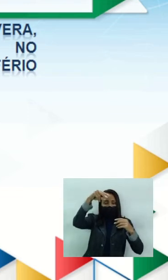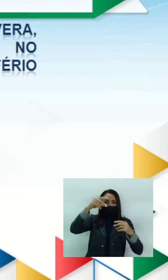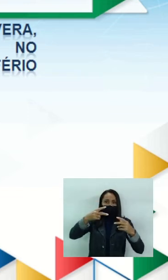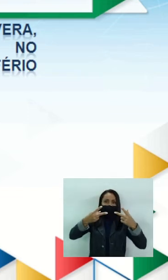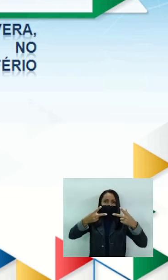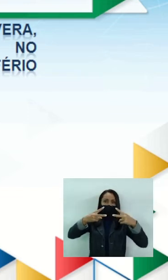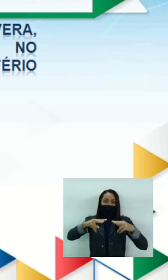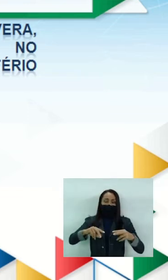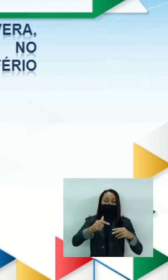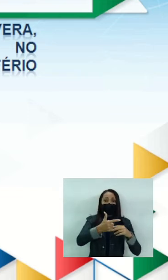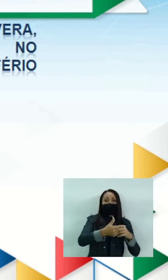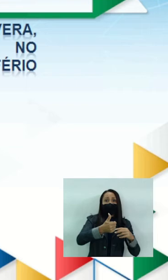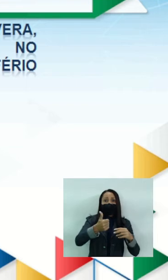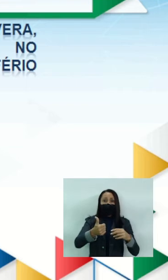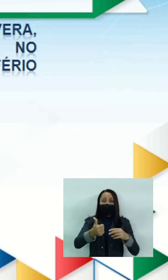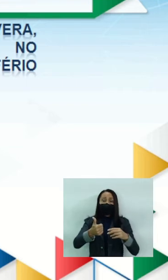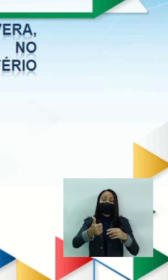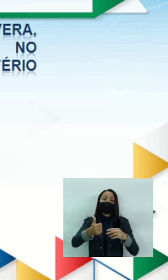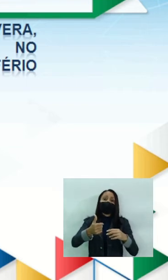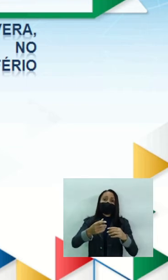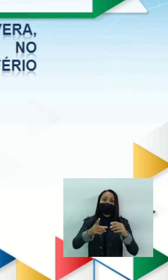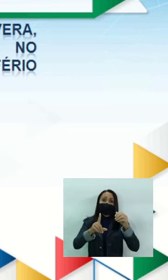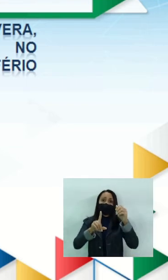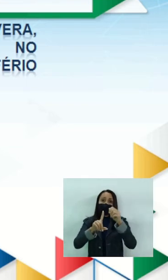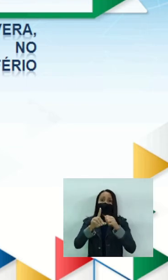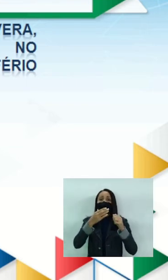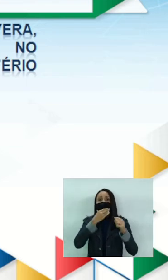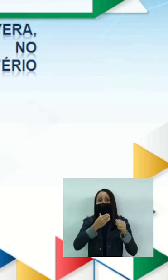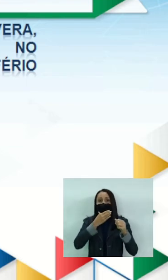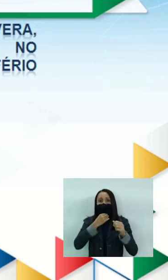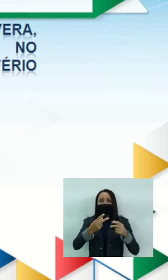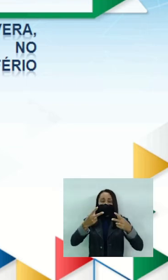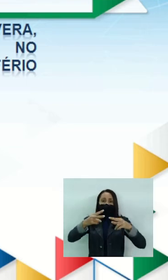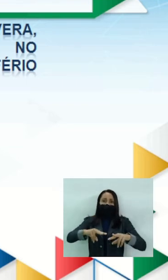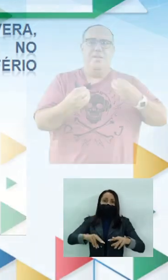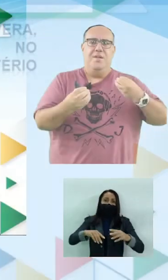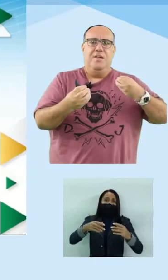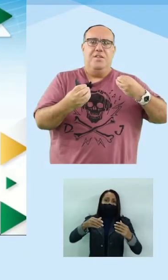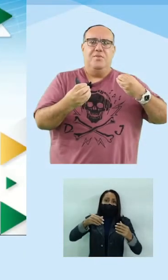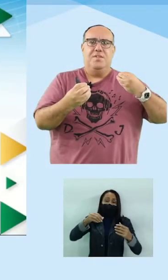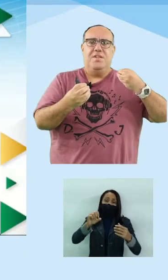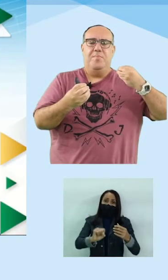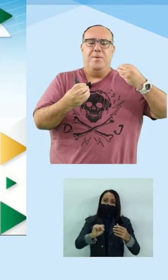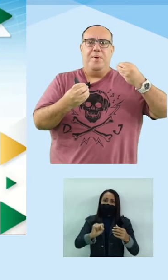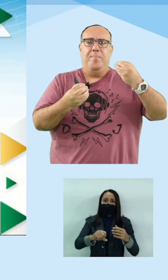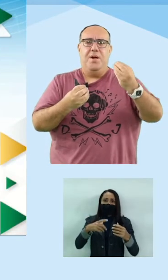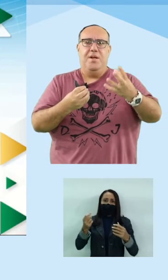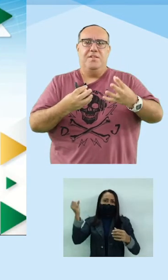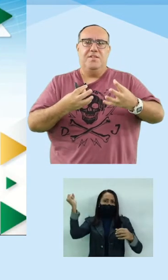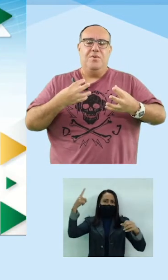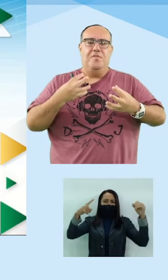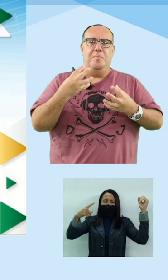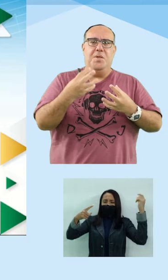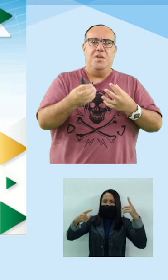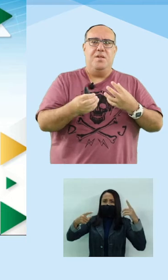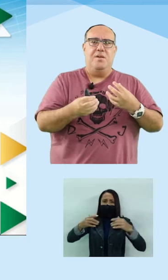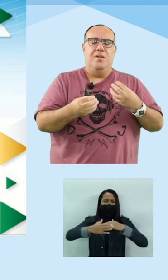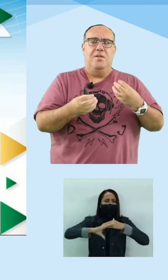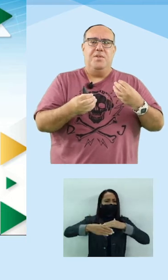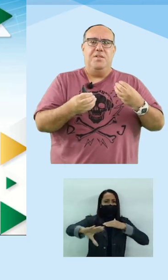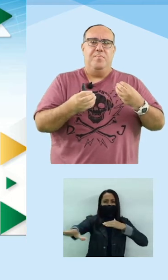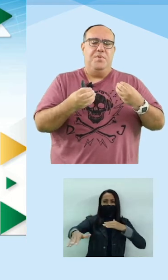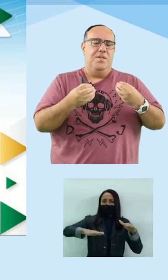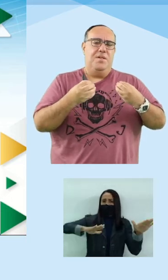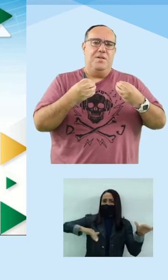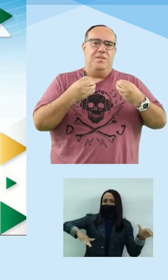hemisfério sul. Então, o verão é aquela estação do ano de sol, de mar, né? De você sair para ir para a praia, de sair com a família,